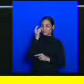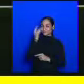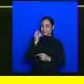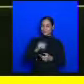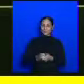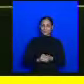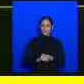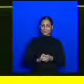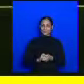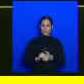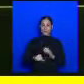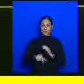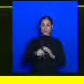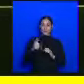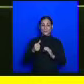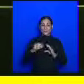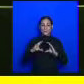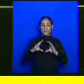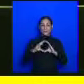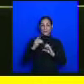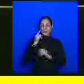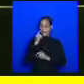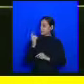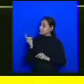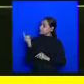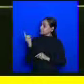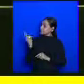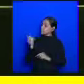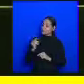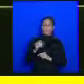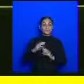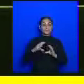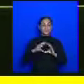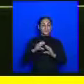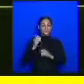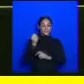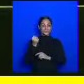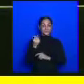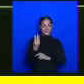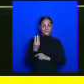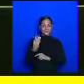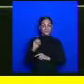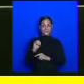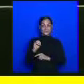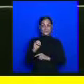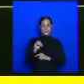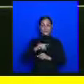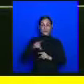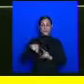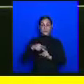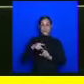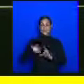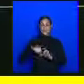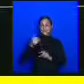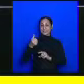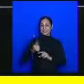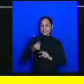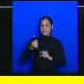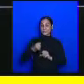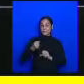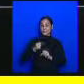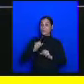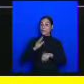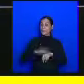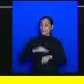em primeiro número saindo 30 bola branca Vamos sortear mais seis dezenas